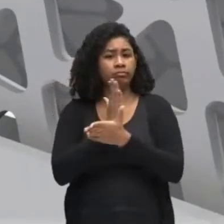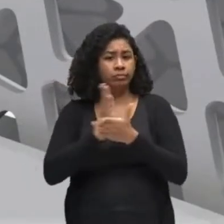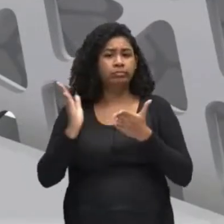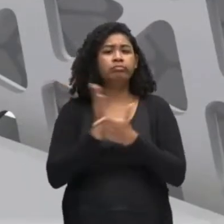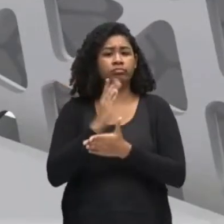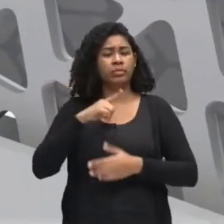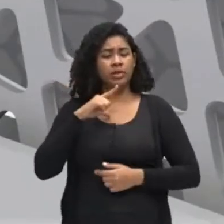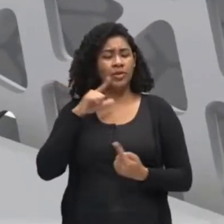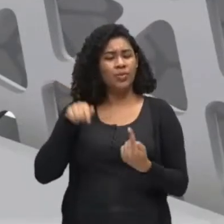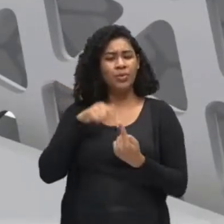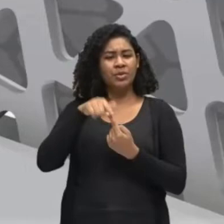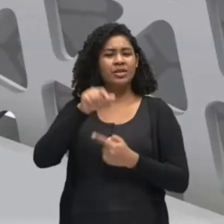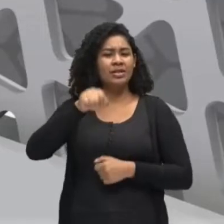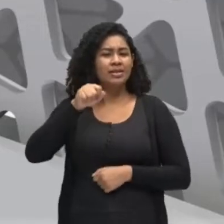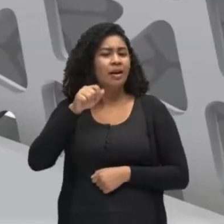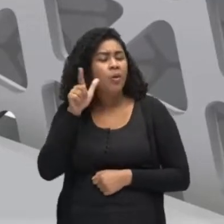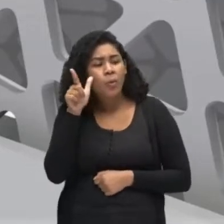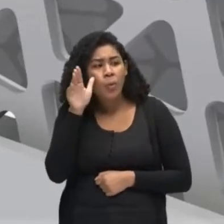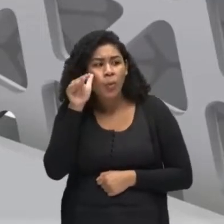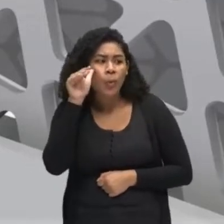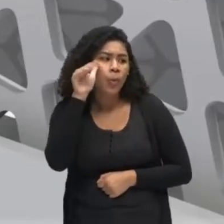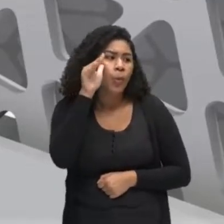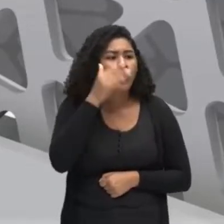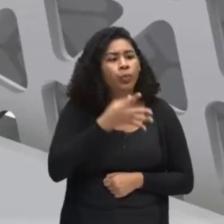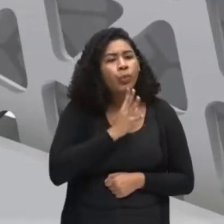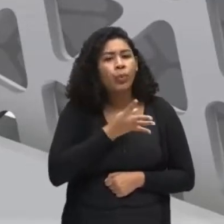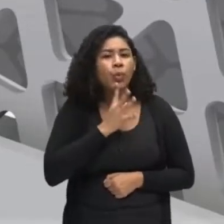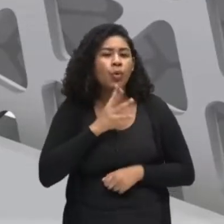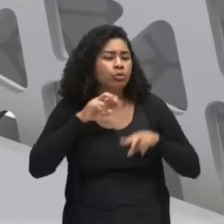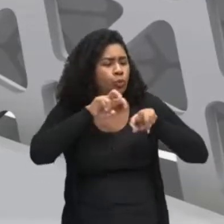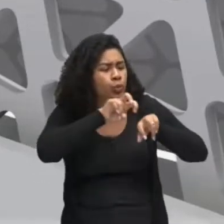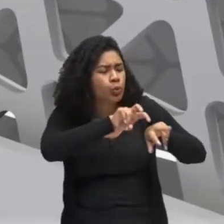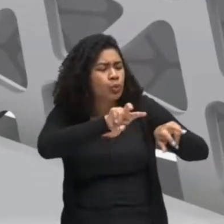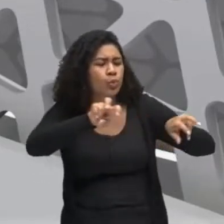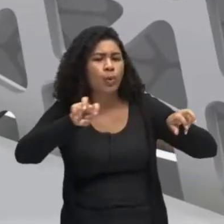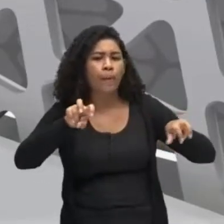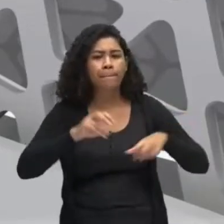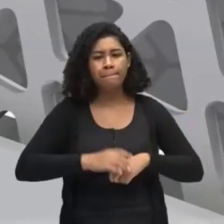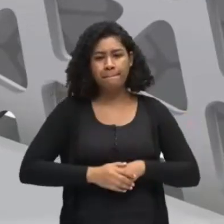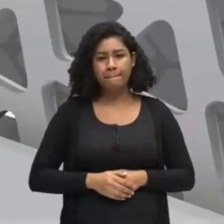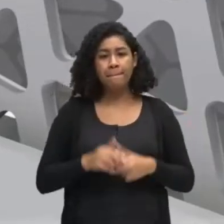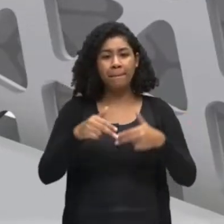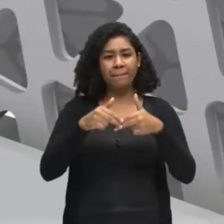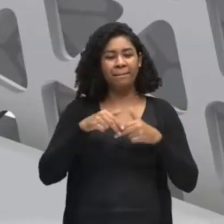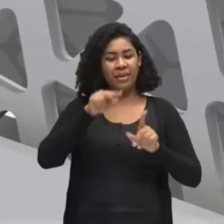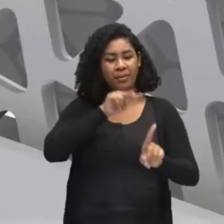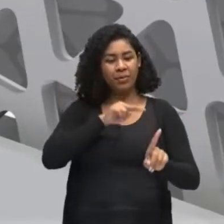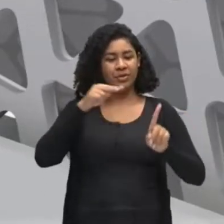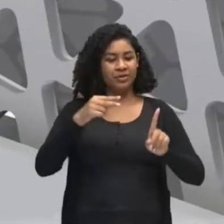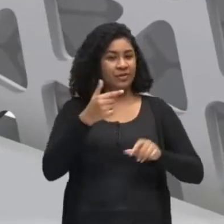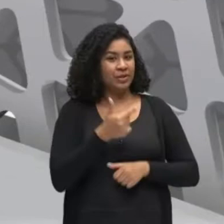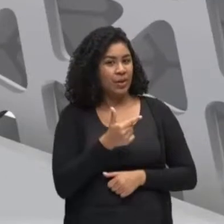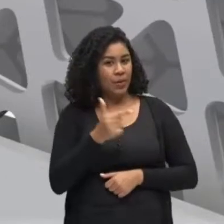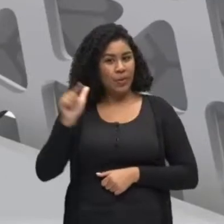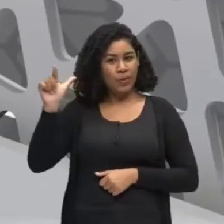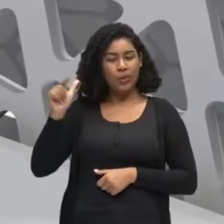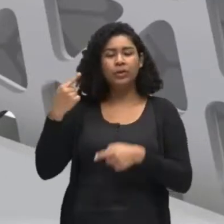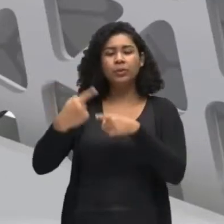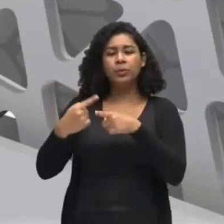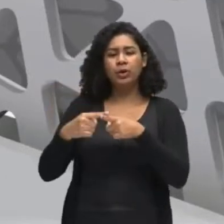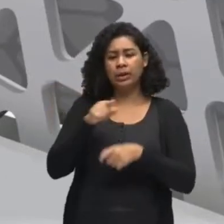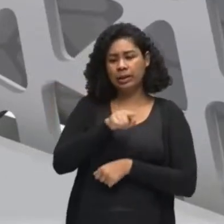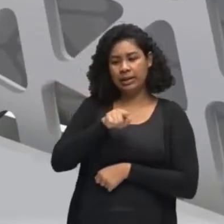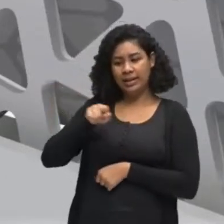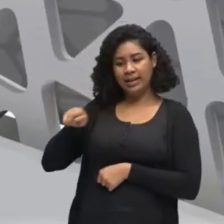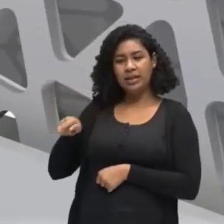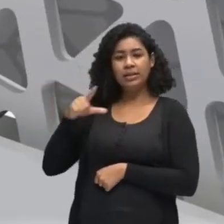de explorar essa região. E a partir daí, nós temos uma outra dimensão. Porque esses navegadores, eles